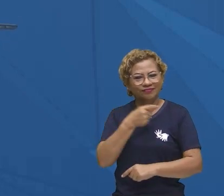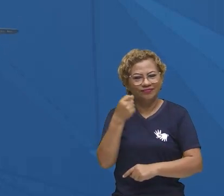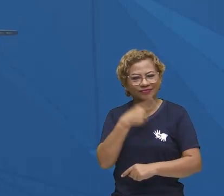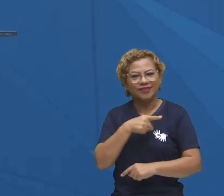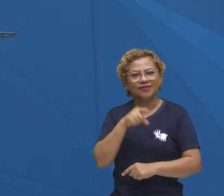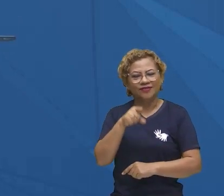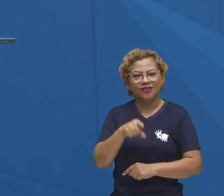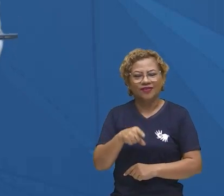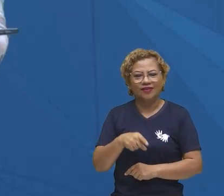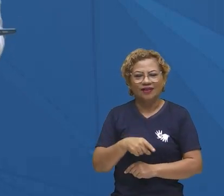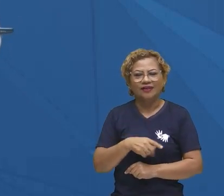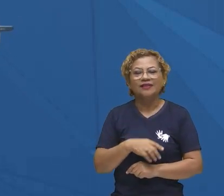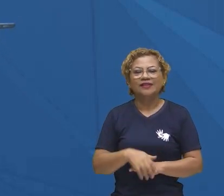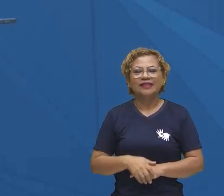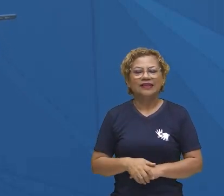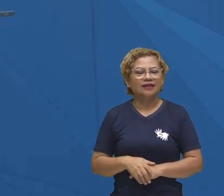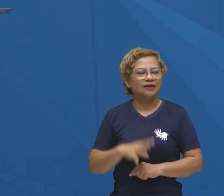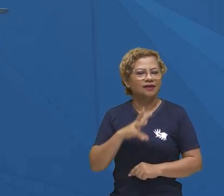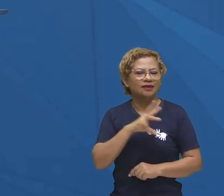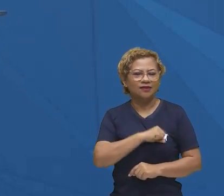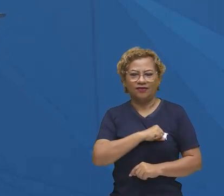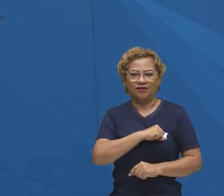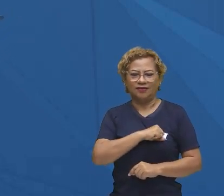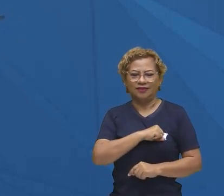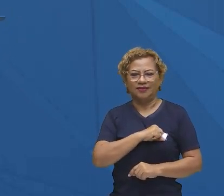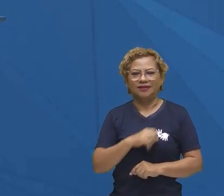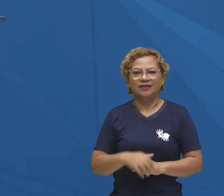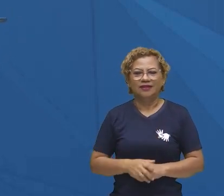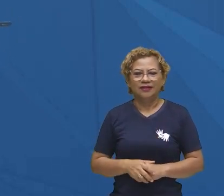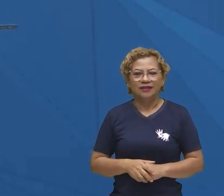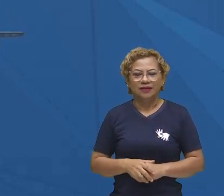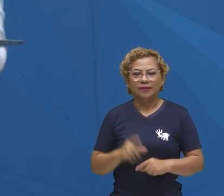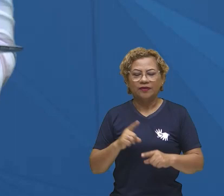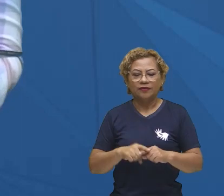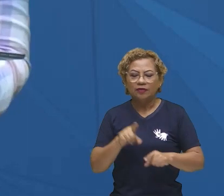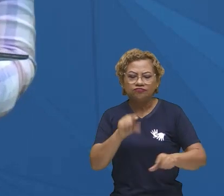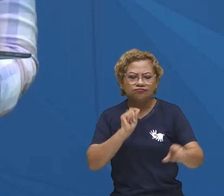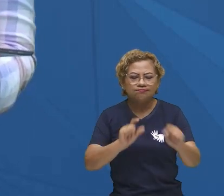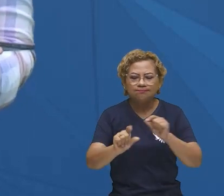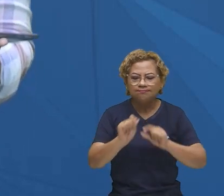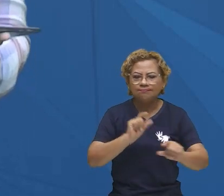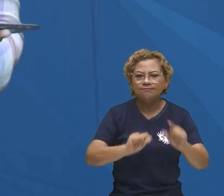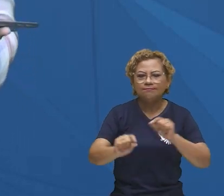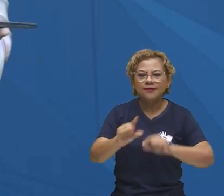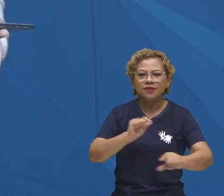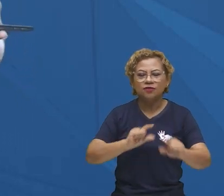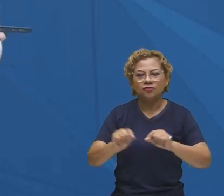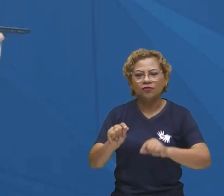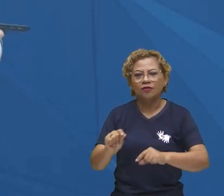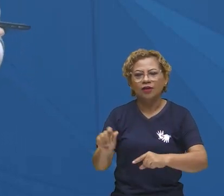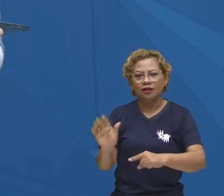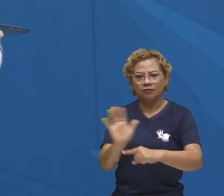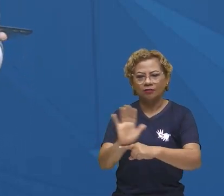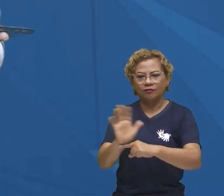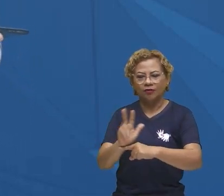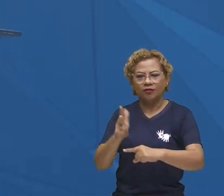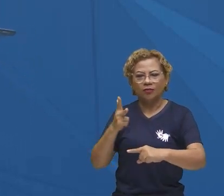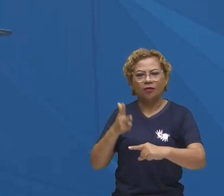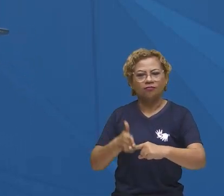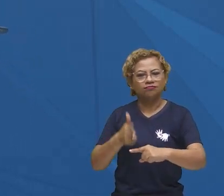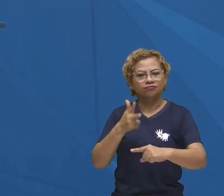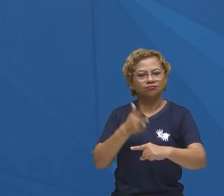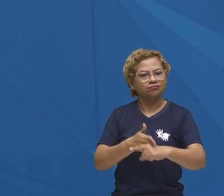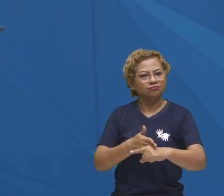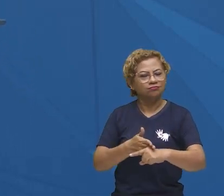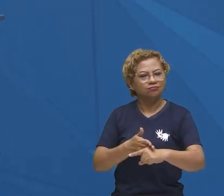para você, porque eles acabam identificando as suas preferências de tanto que você acessa e acaba ofertando sempre mais